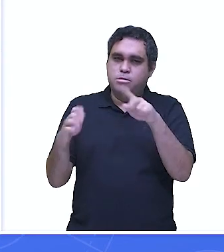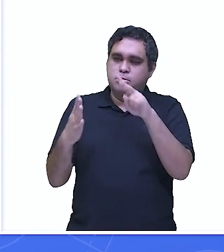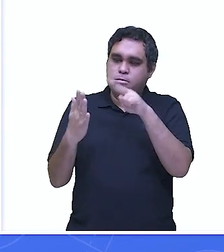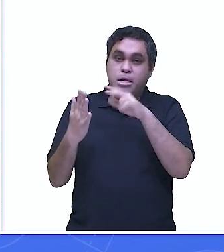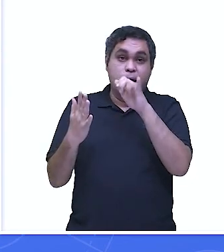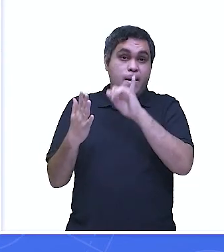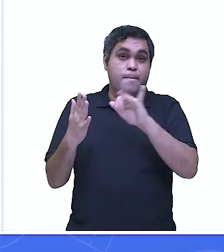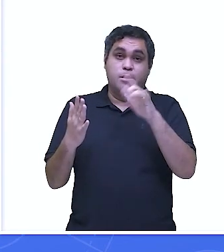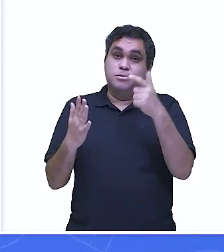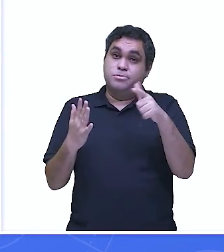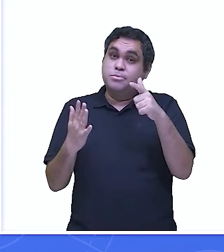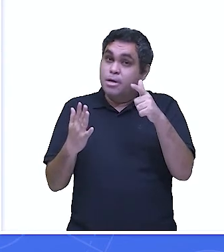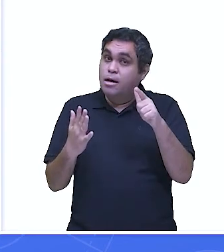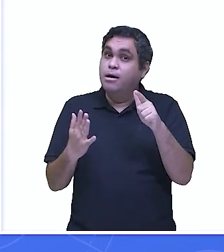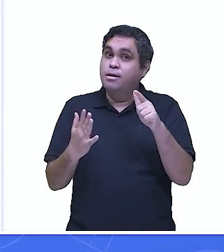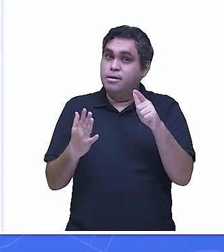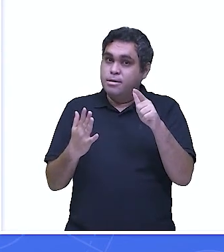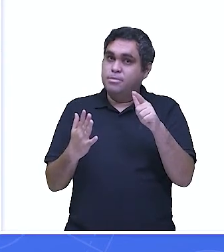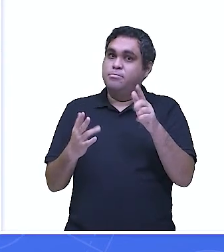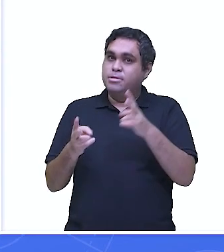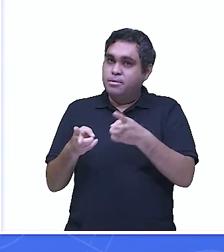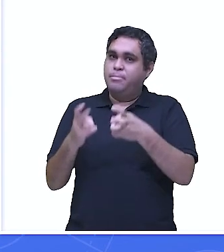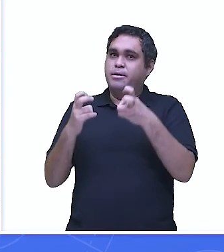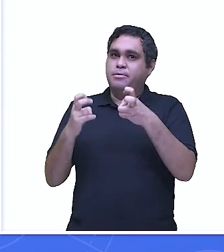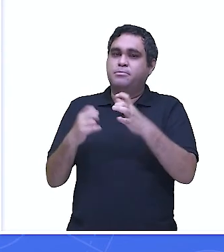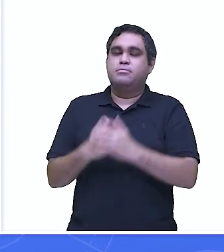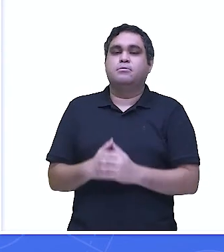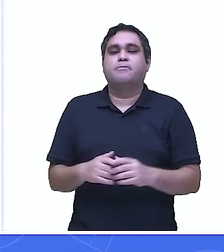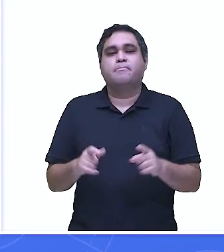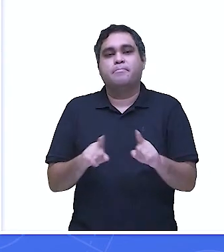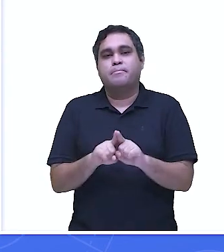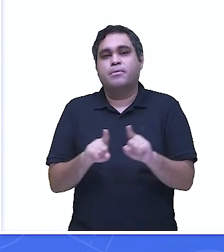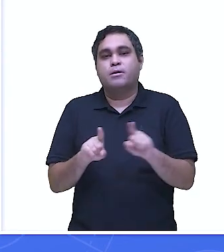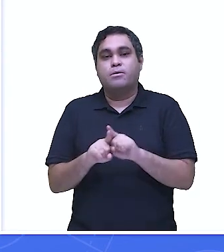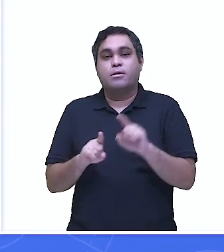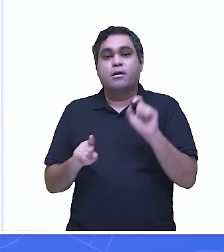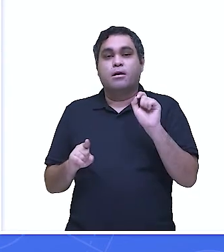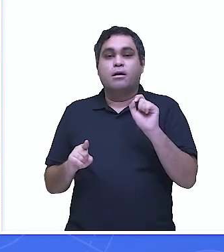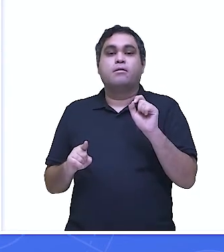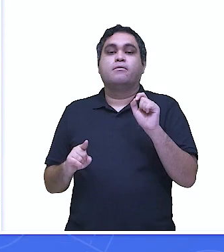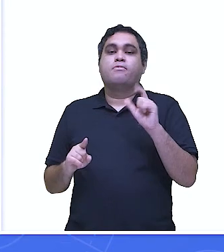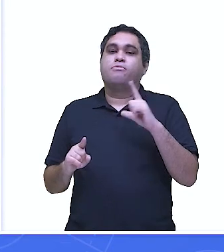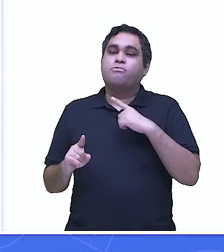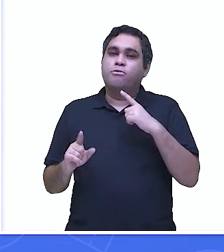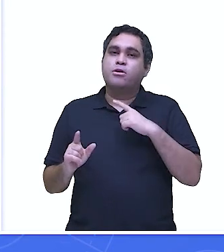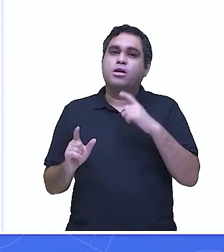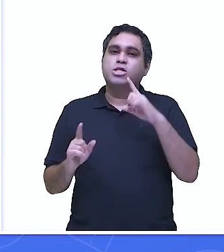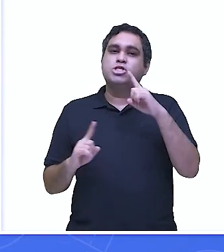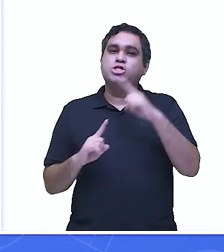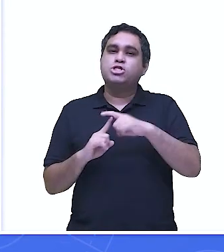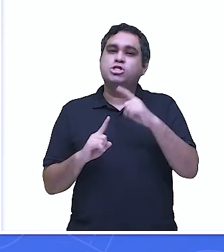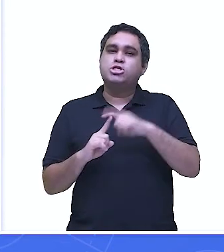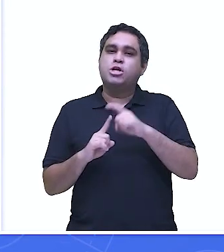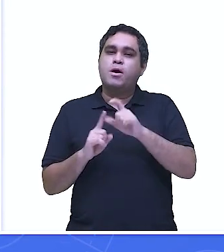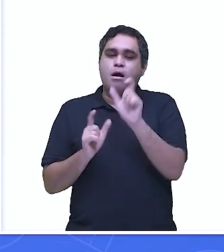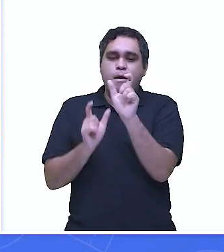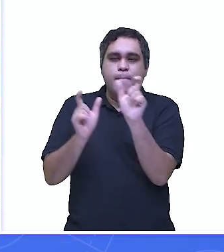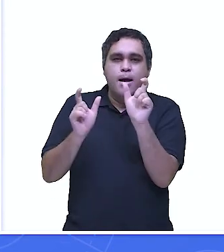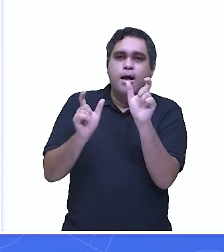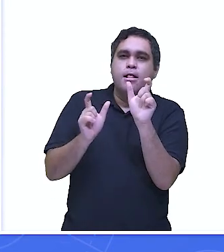né? Ele tem algumas marcas tipográficas, tem muitas